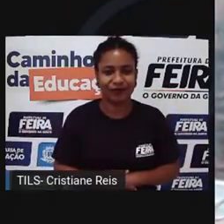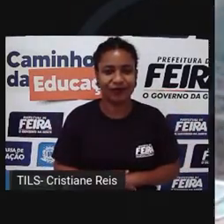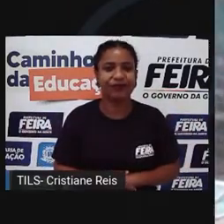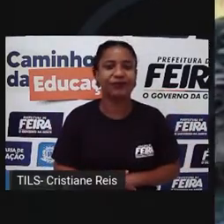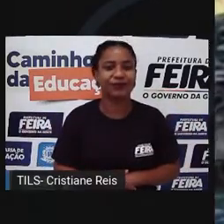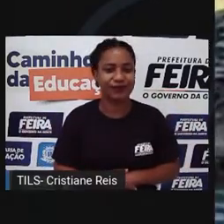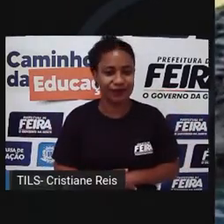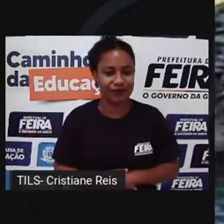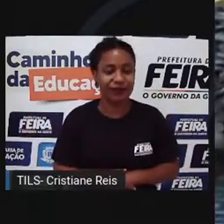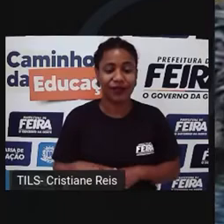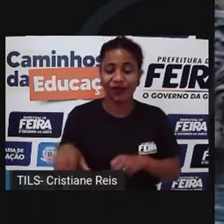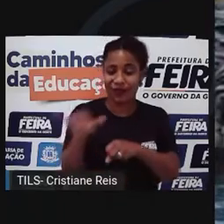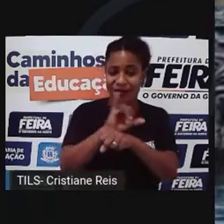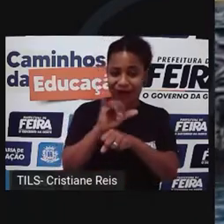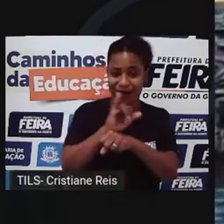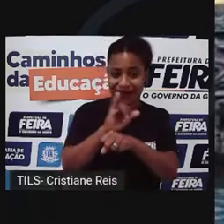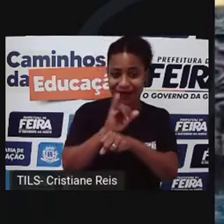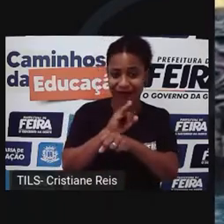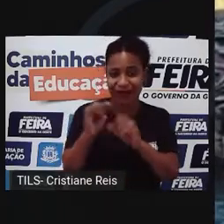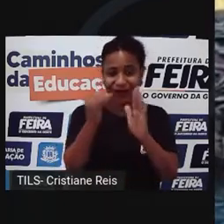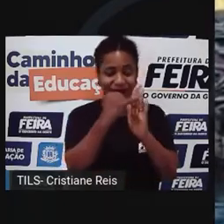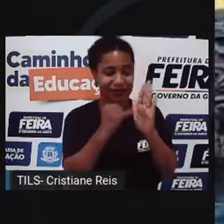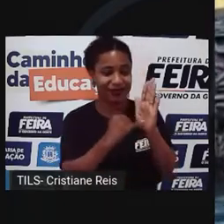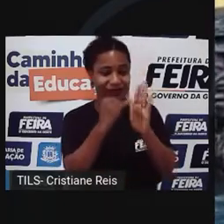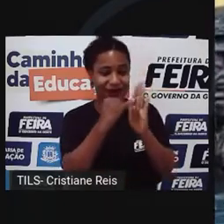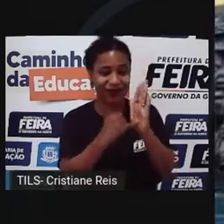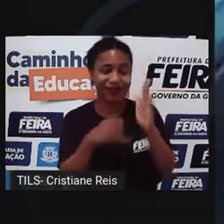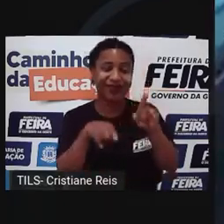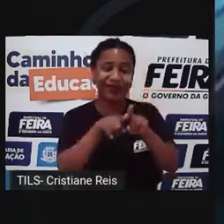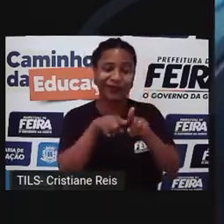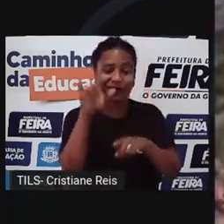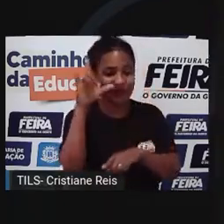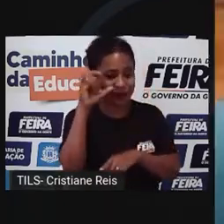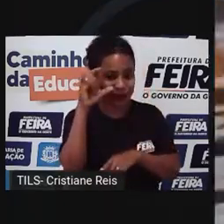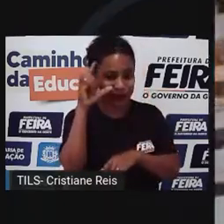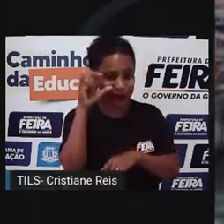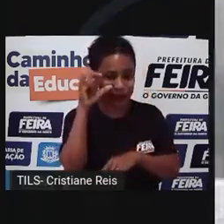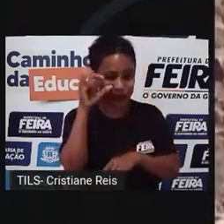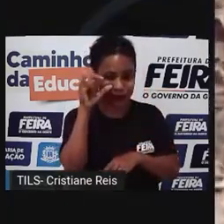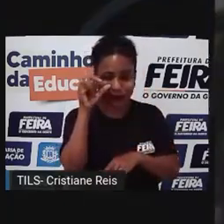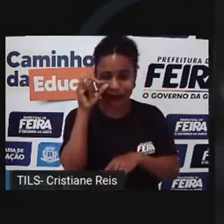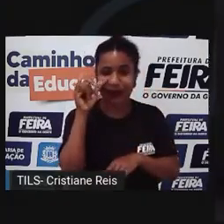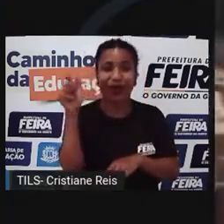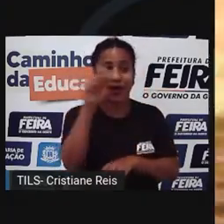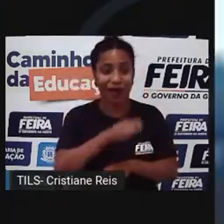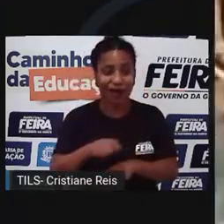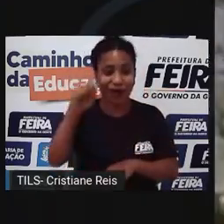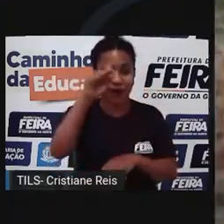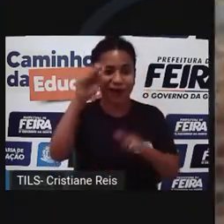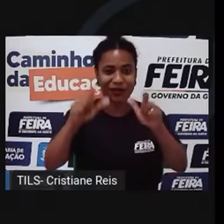Aproveite para se inscrever em nosso canal e também nos seguir lá no Instagram, @ os lugares mais incríveis do mundo.